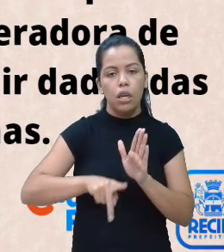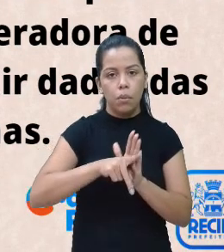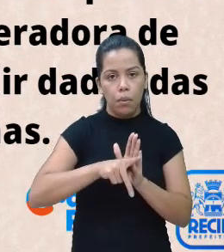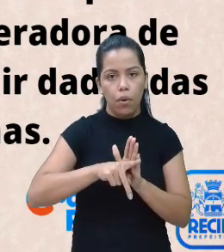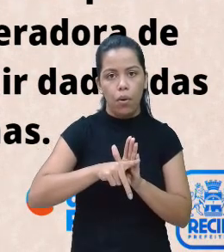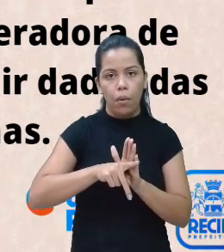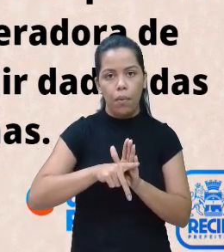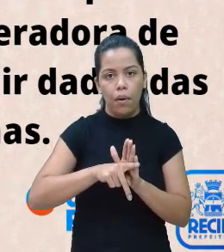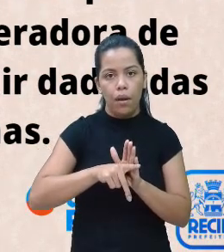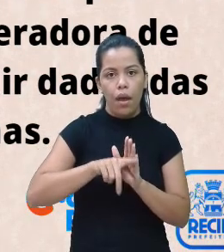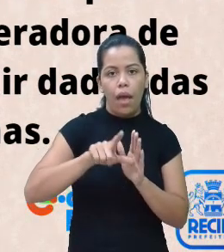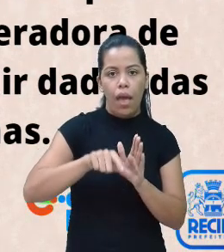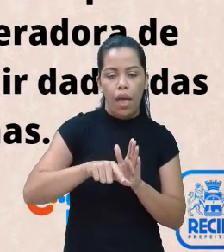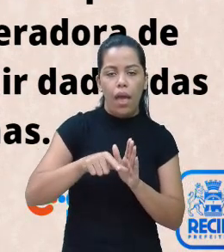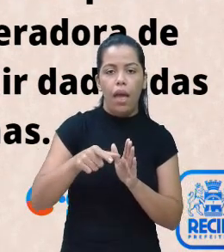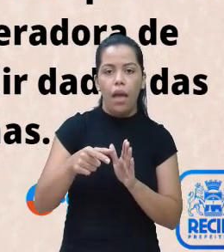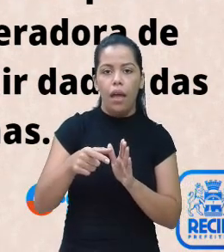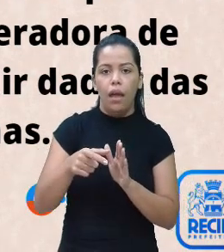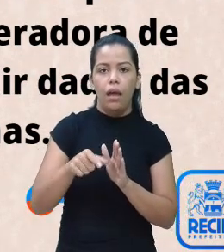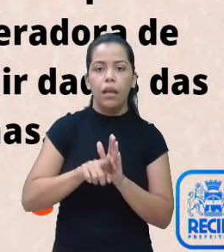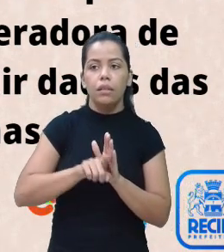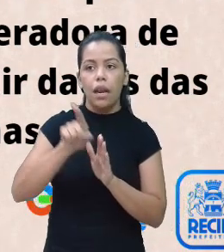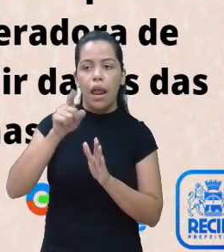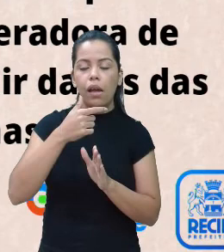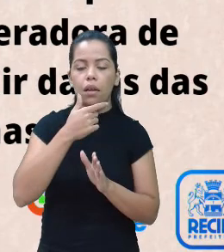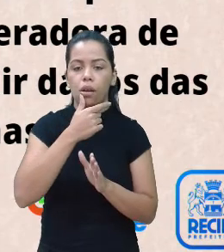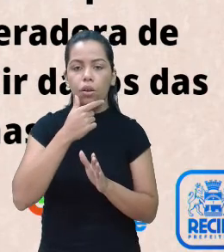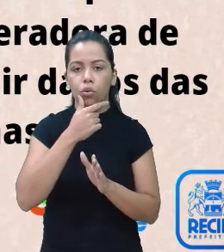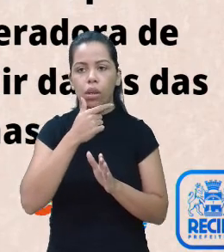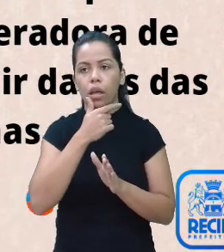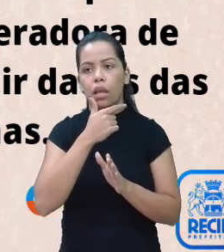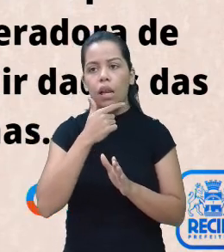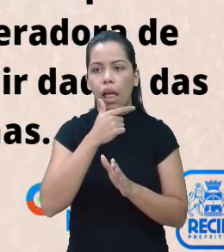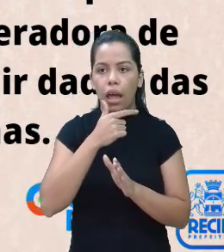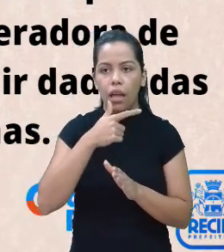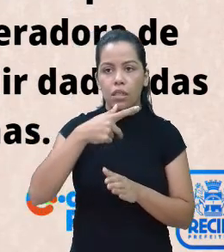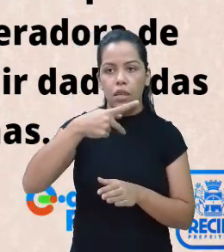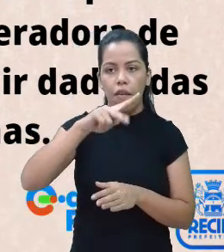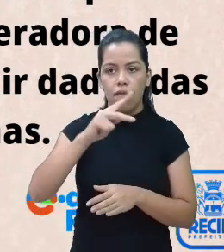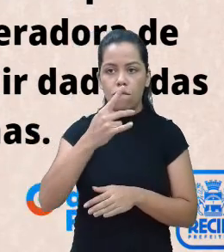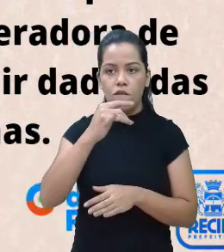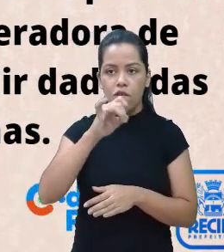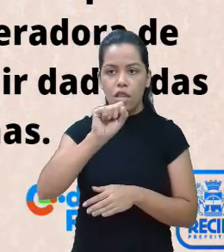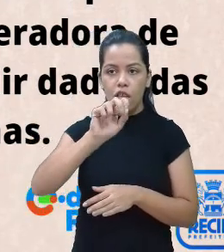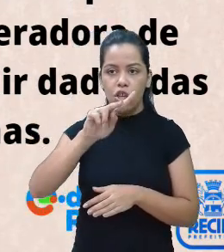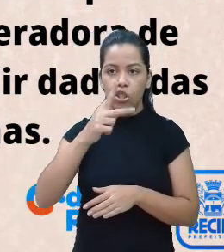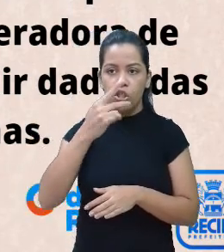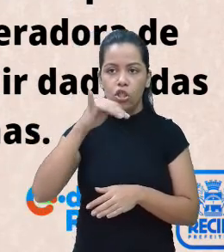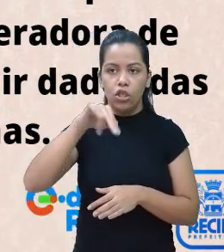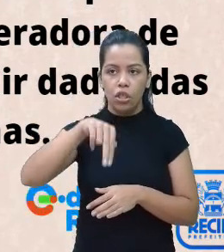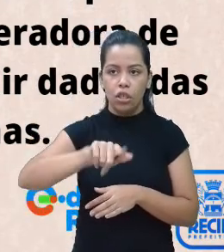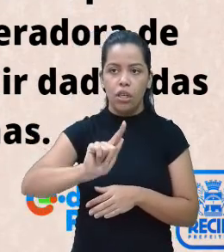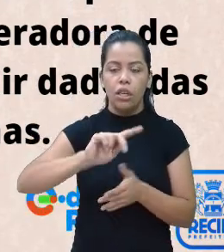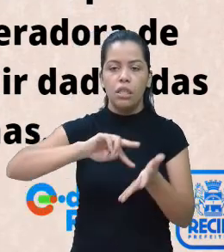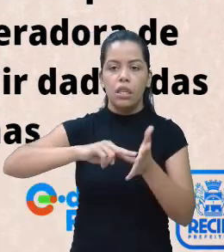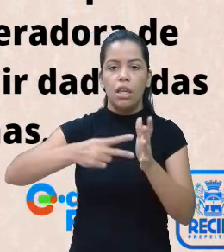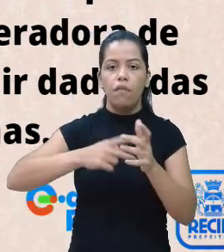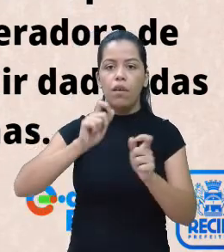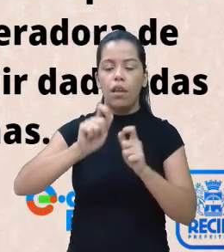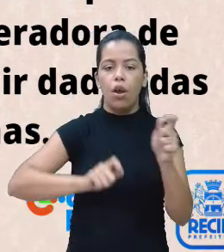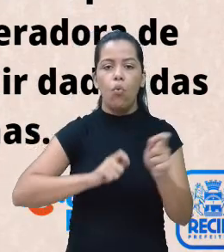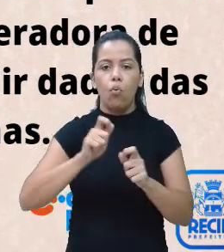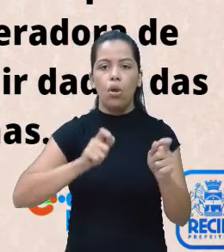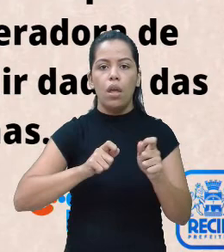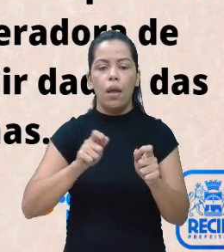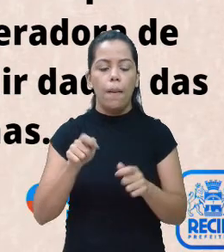pescaria. No phishing, a pessoa que está querendo roubar informações pesca